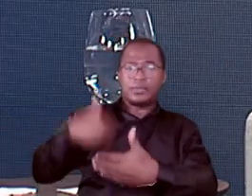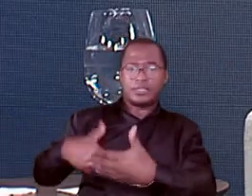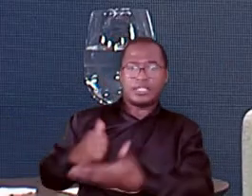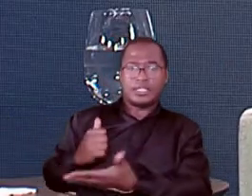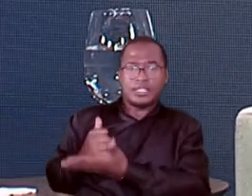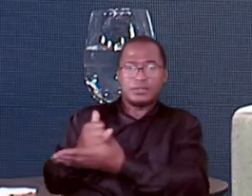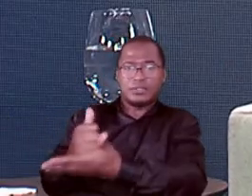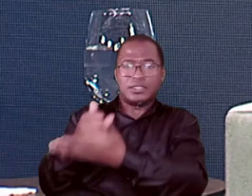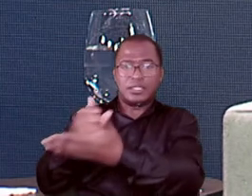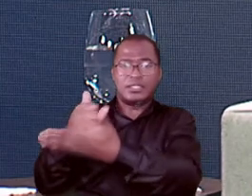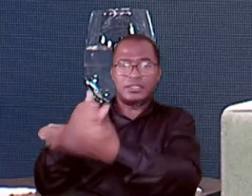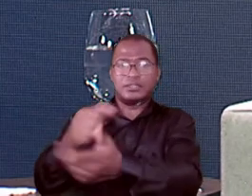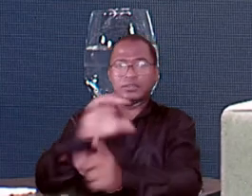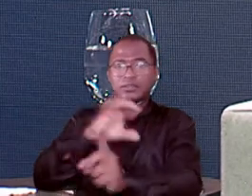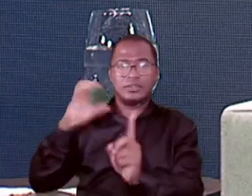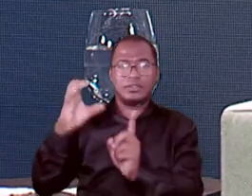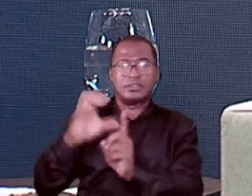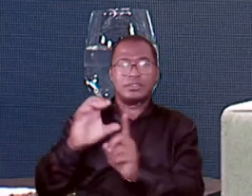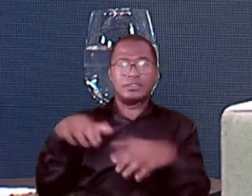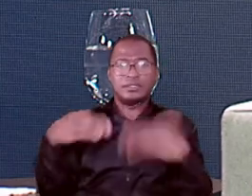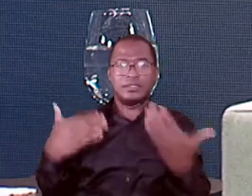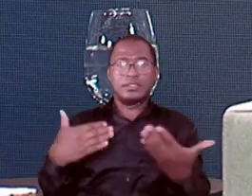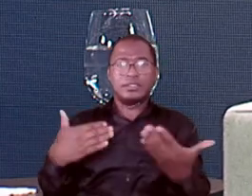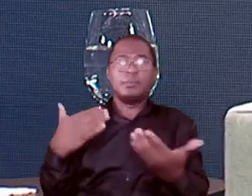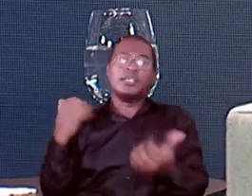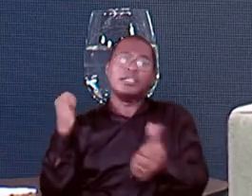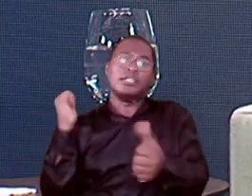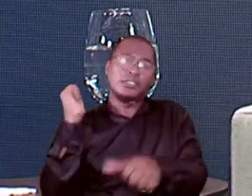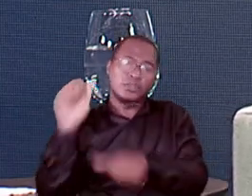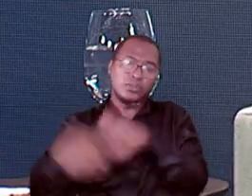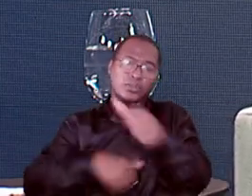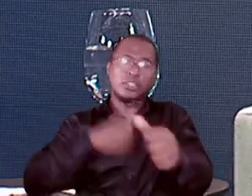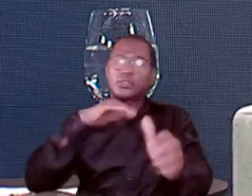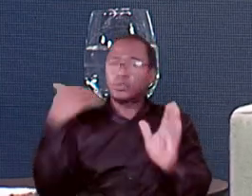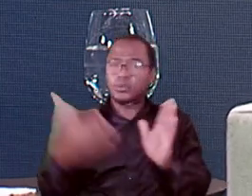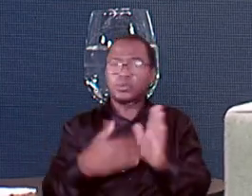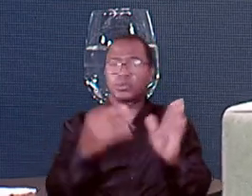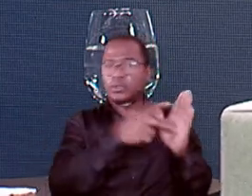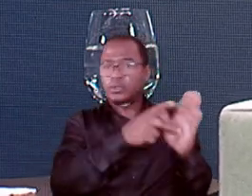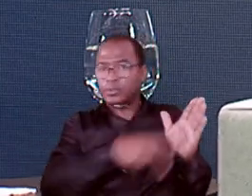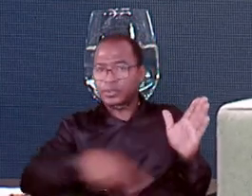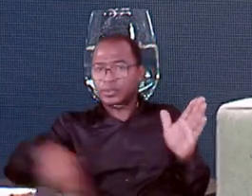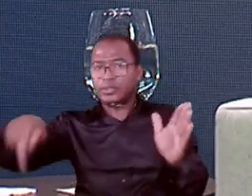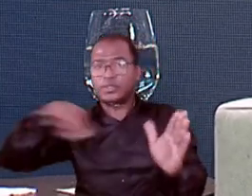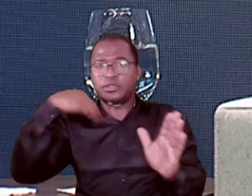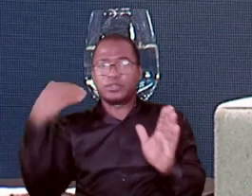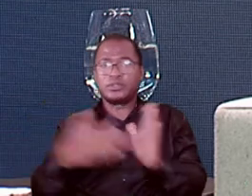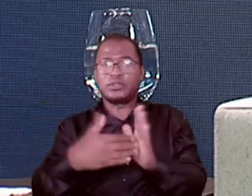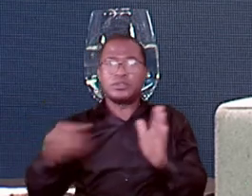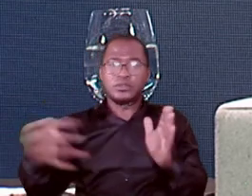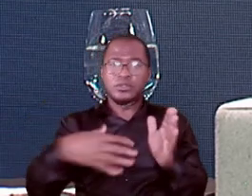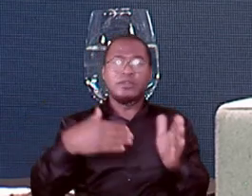na questão de automatização de seus processos através de BPM de rpas